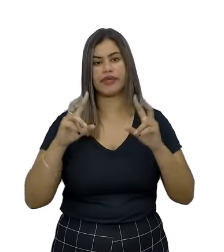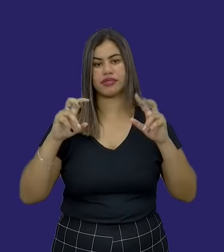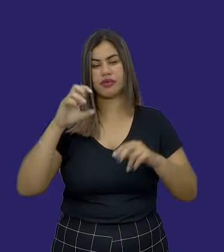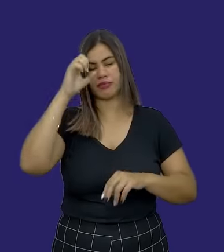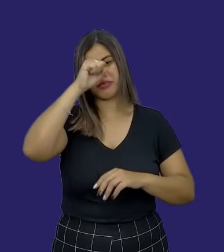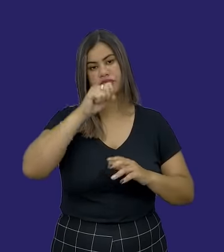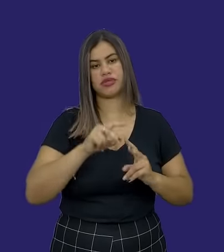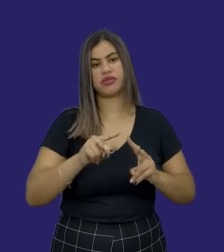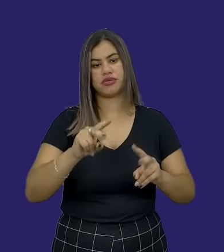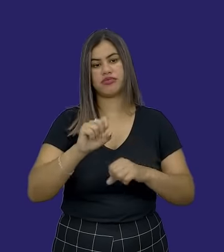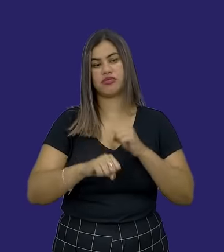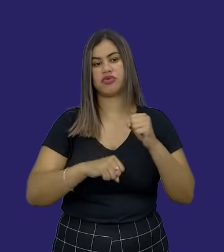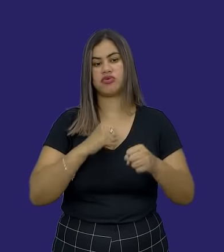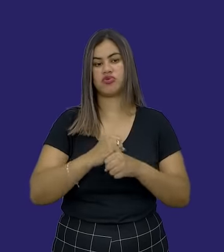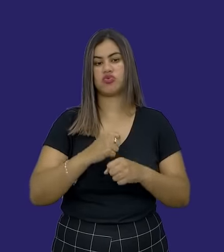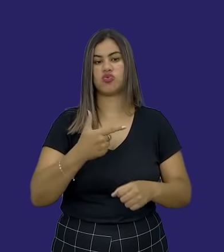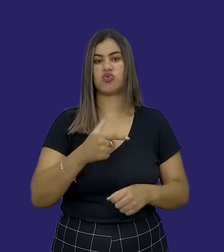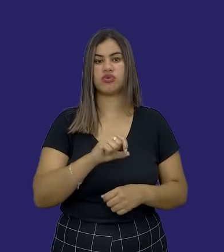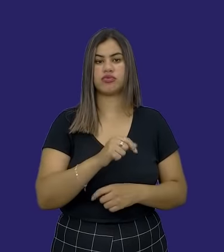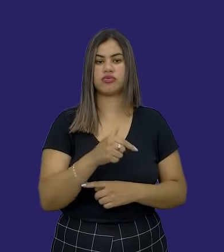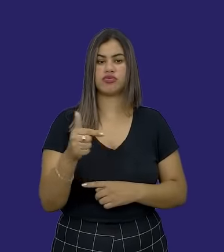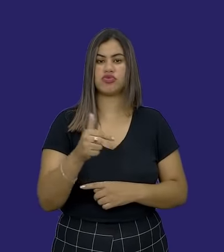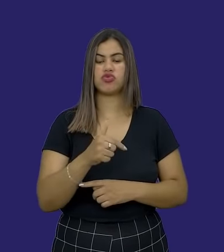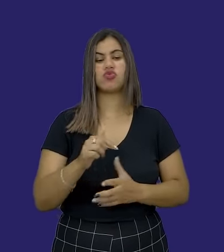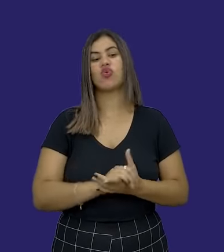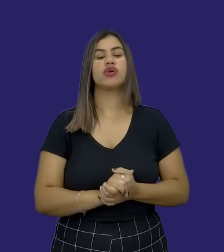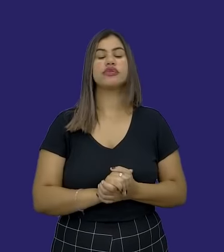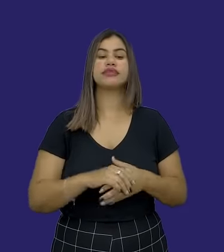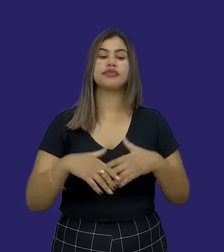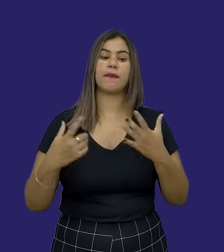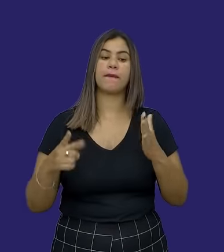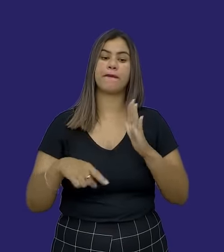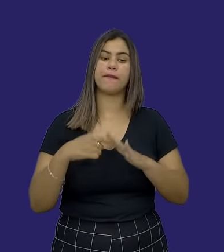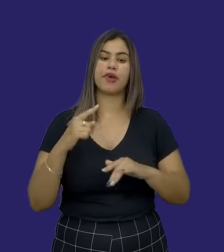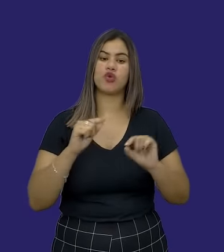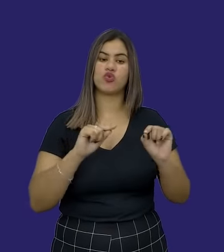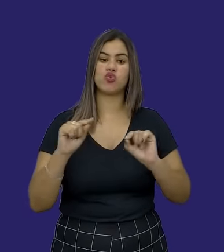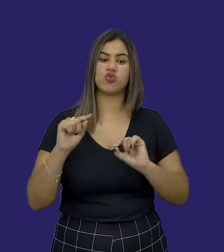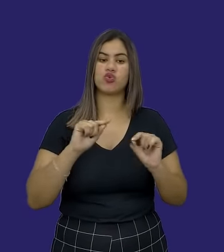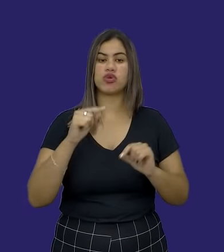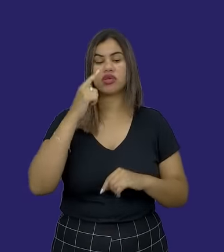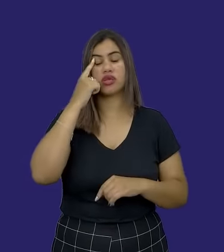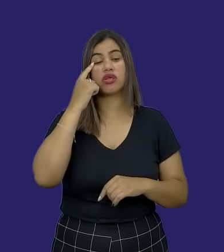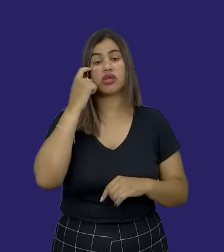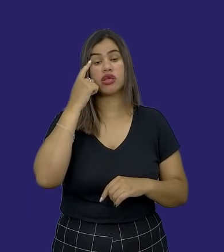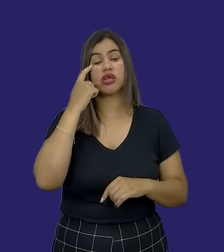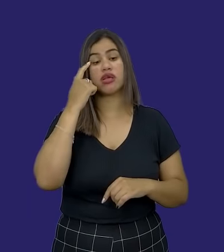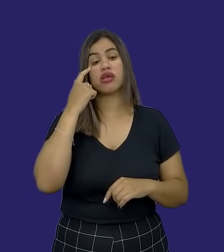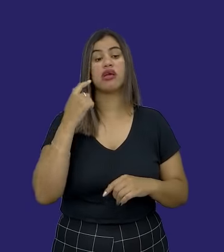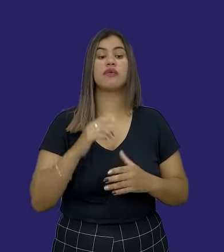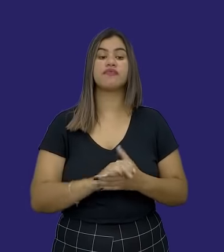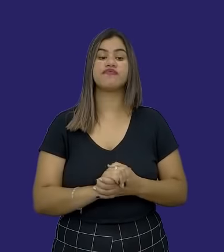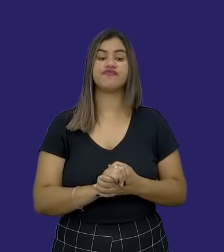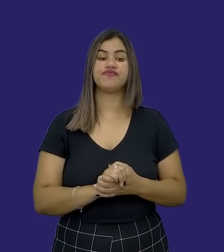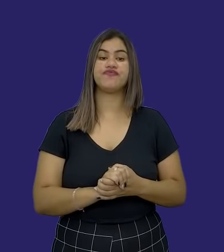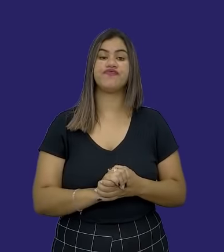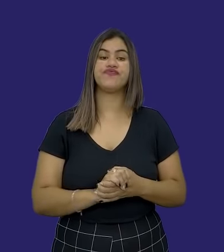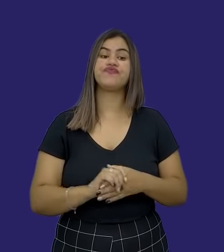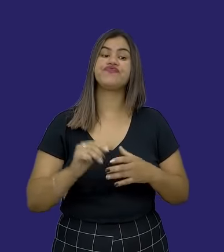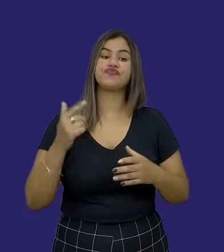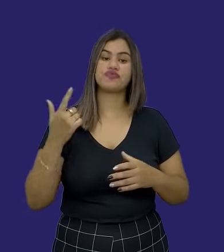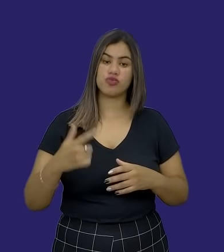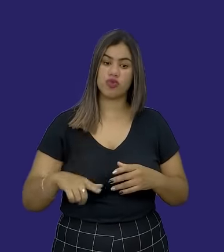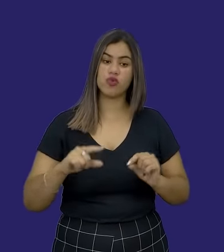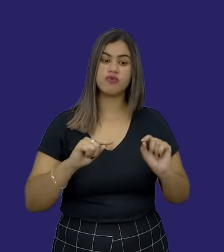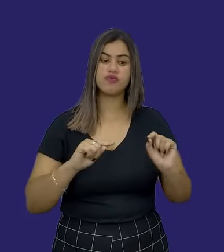2022, tá bom? Nosso primeiro momento, então, vamos falar só um pouquinho, retomar só um pouquinho da recuperação e aprofundamento,